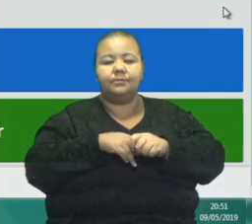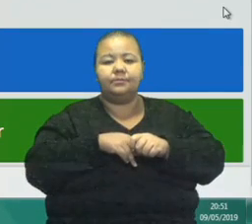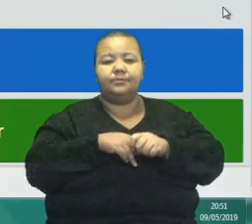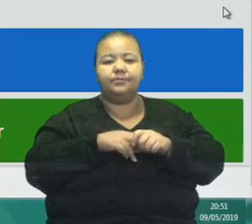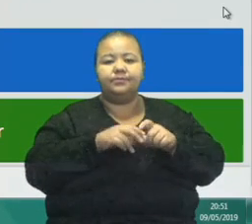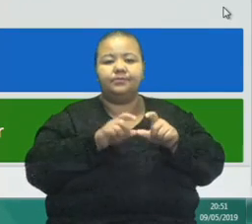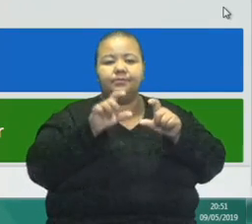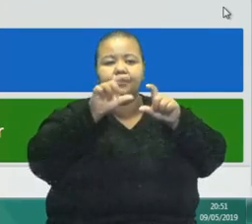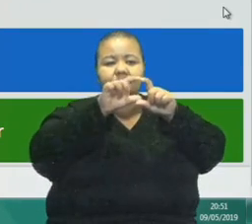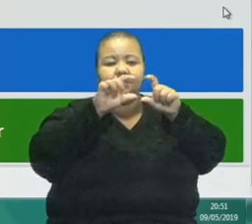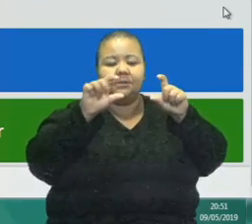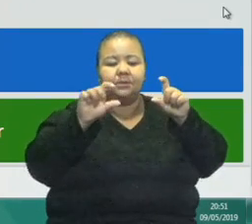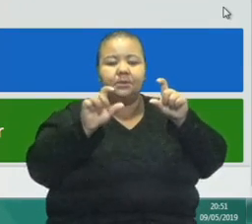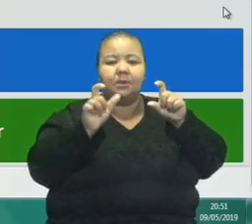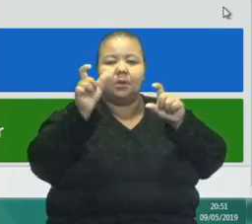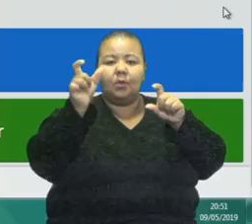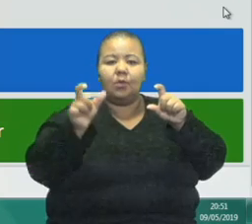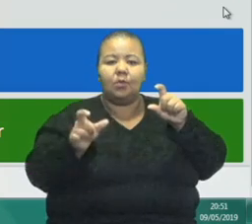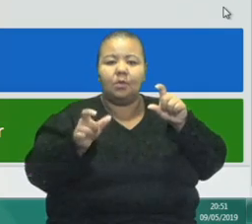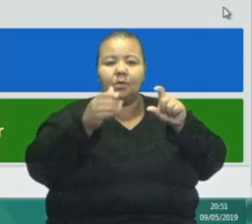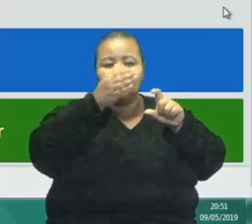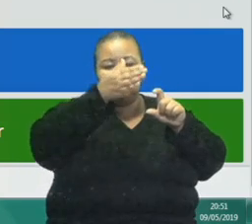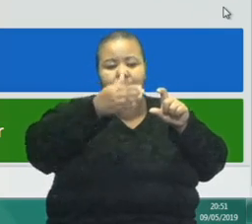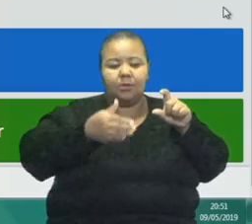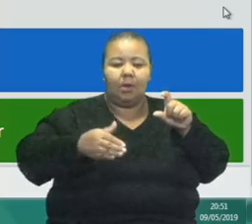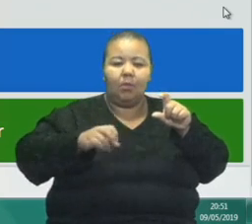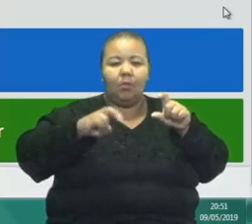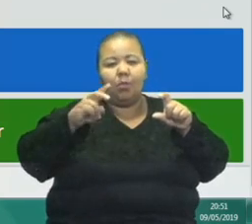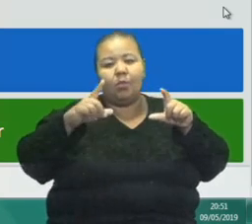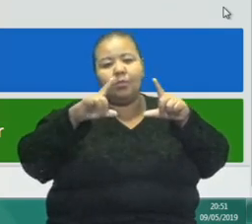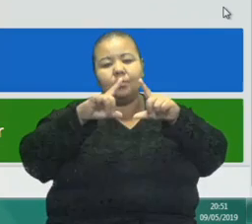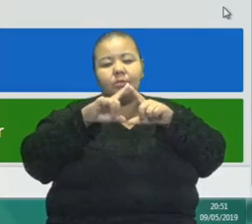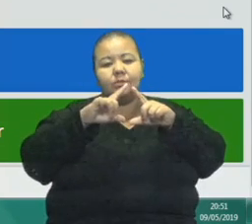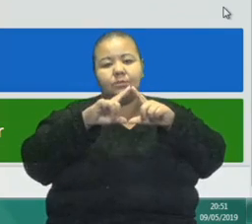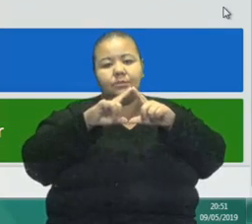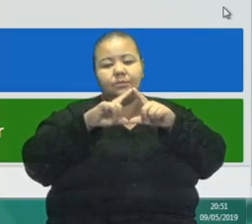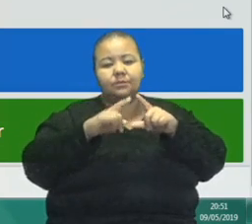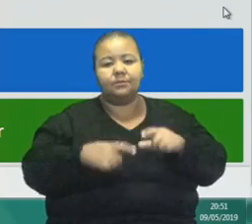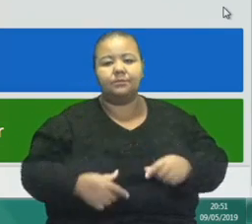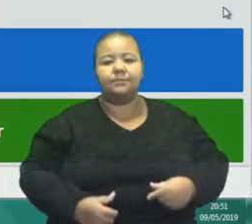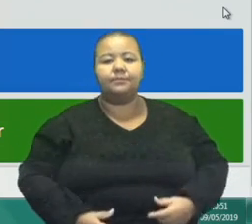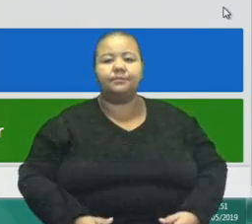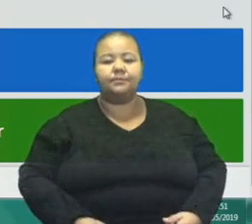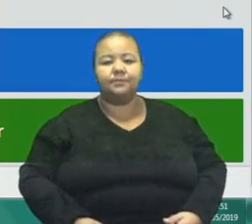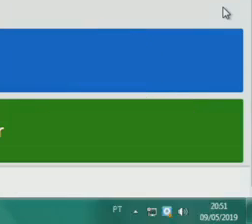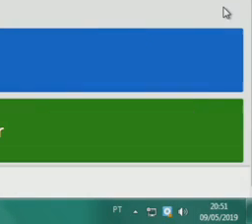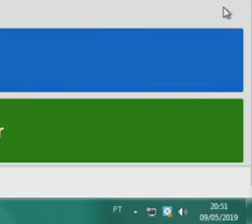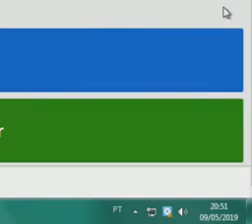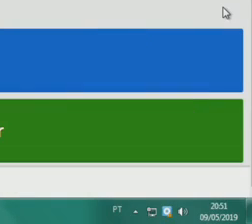Em linha, coluna, diagonal ou triangular?